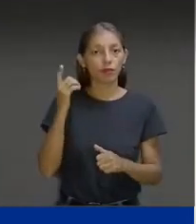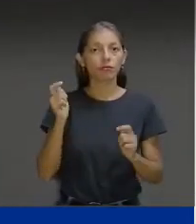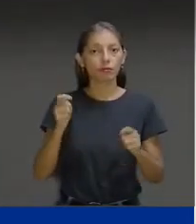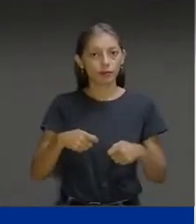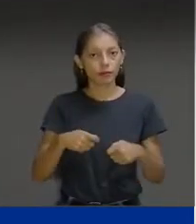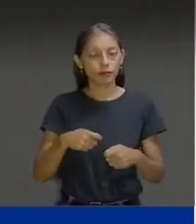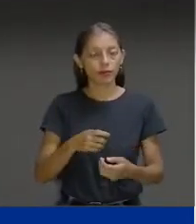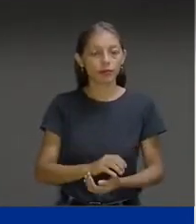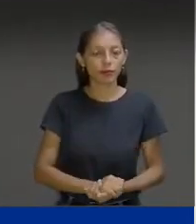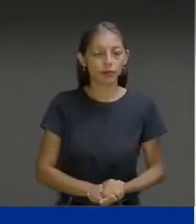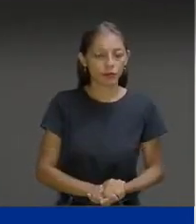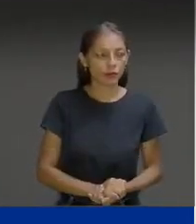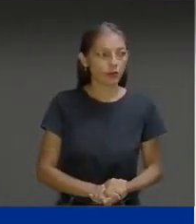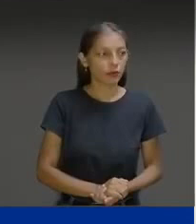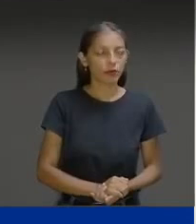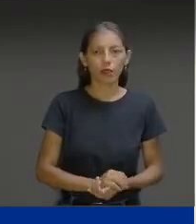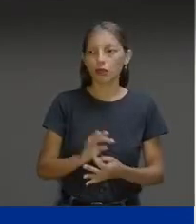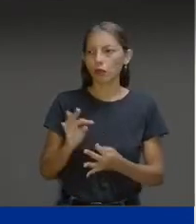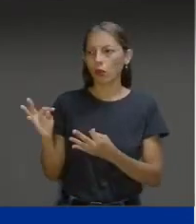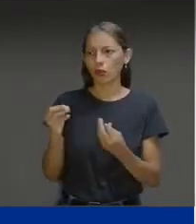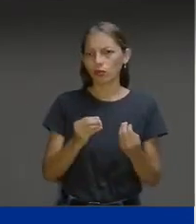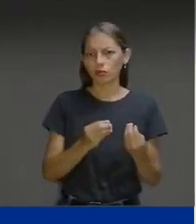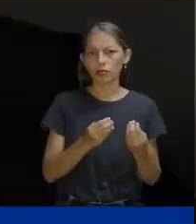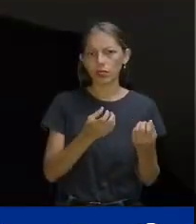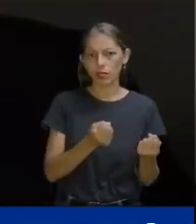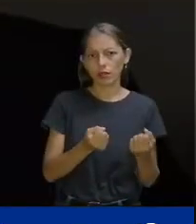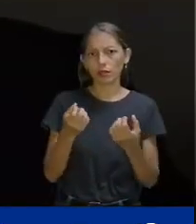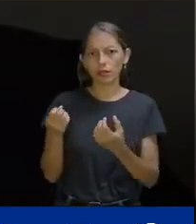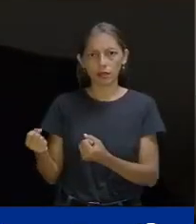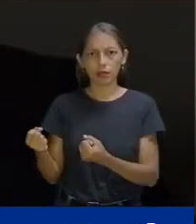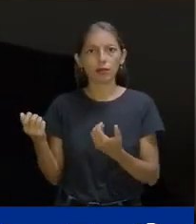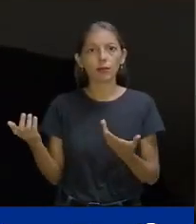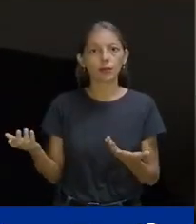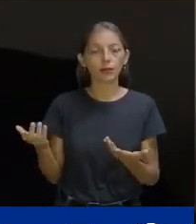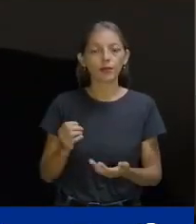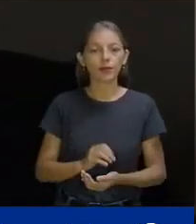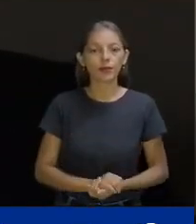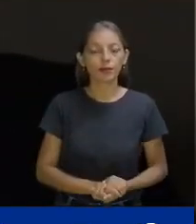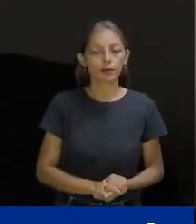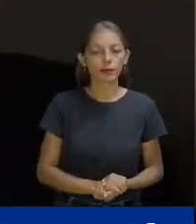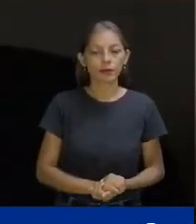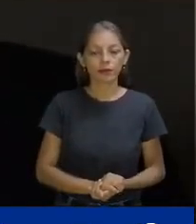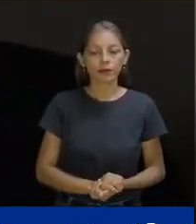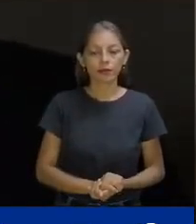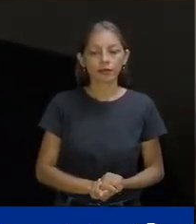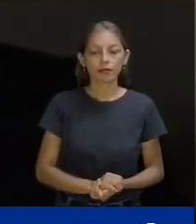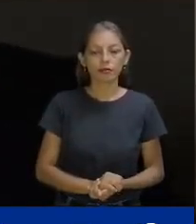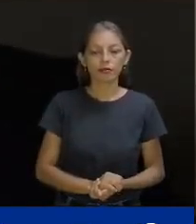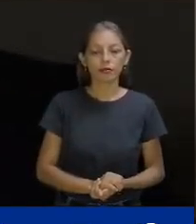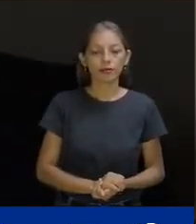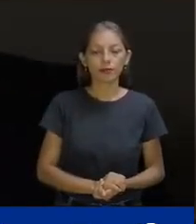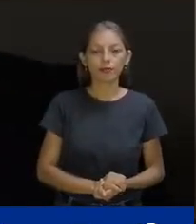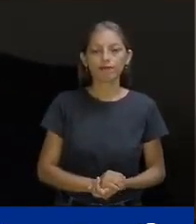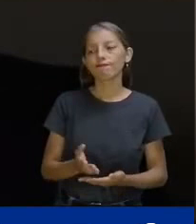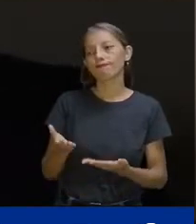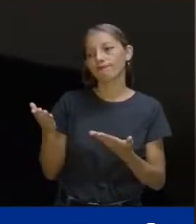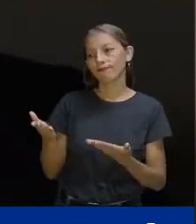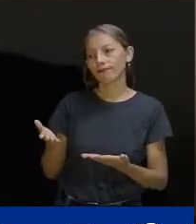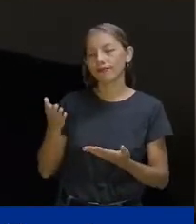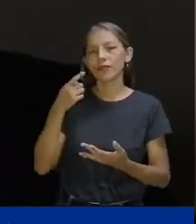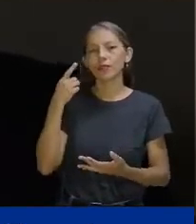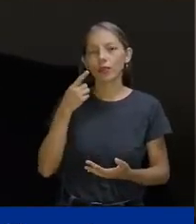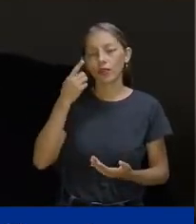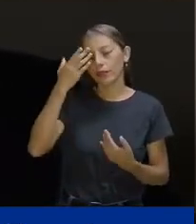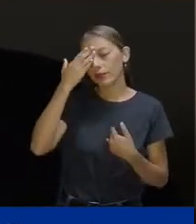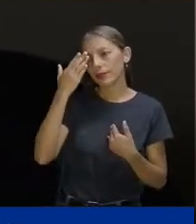objeção, presidente, estou plenamente de acordo. Doutor Luciano Del Castilho, sempre uma honra tê-lo conosco, Vossa Excelência,